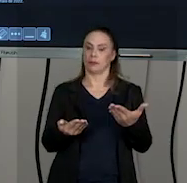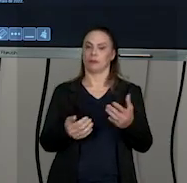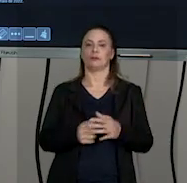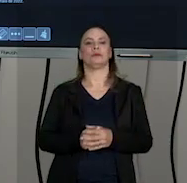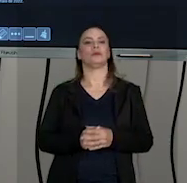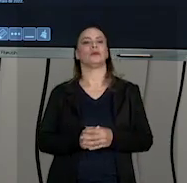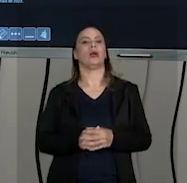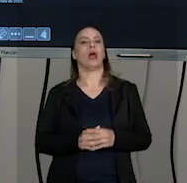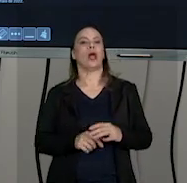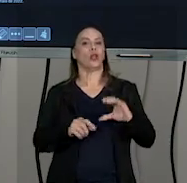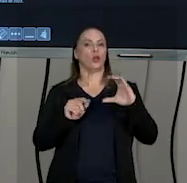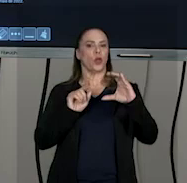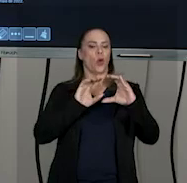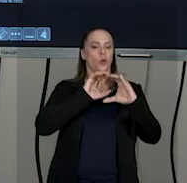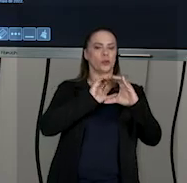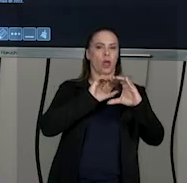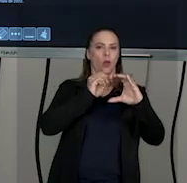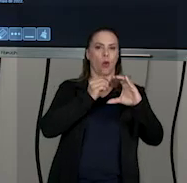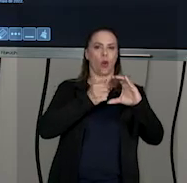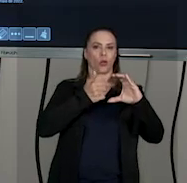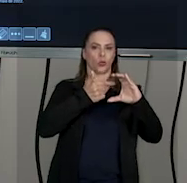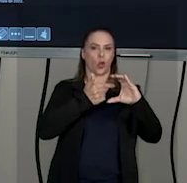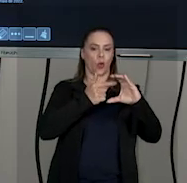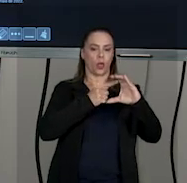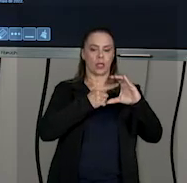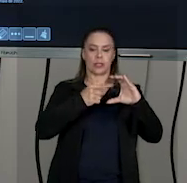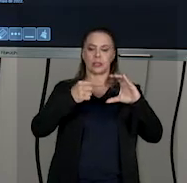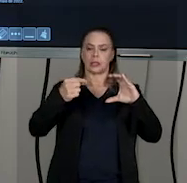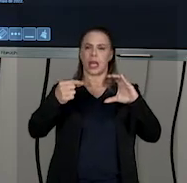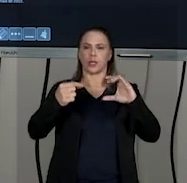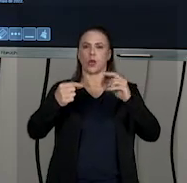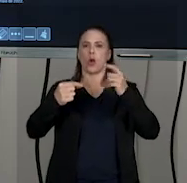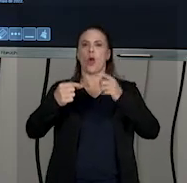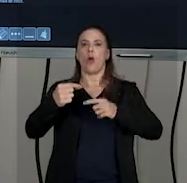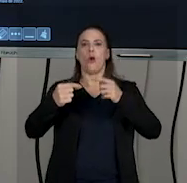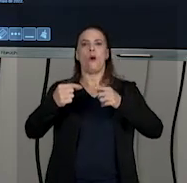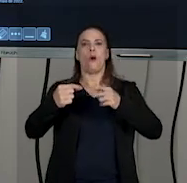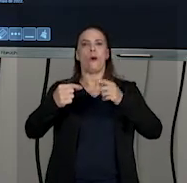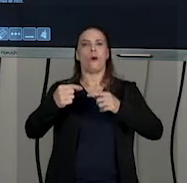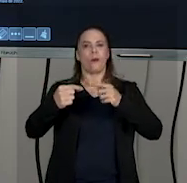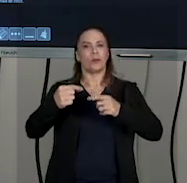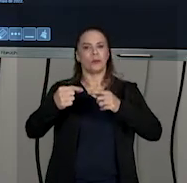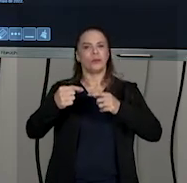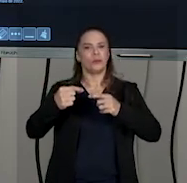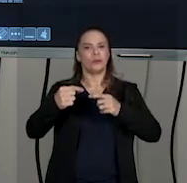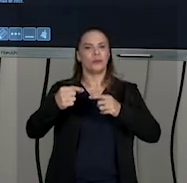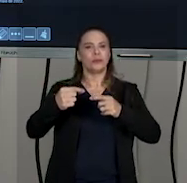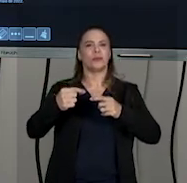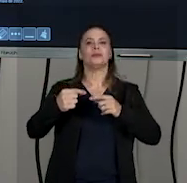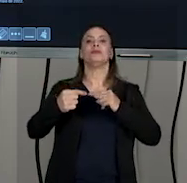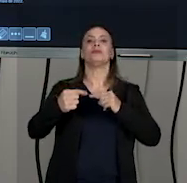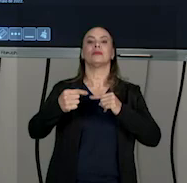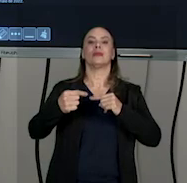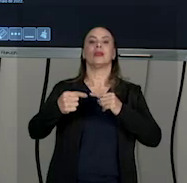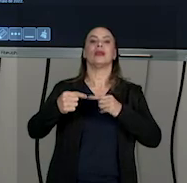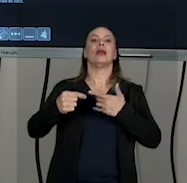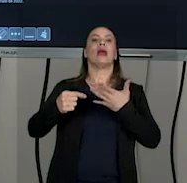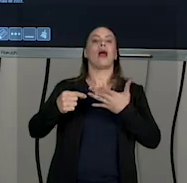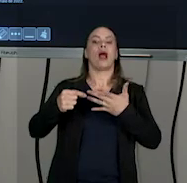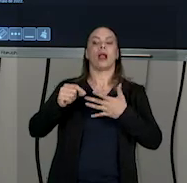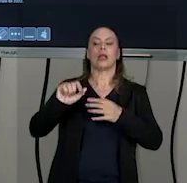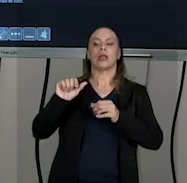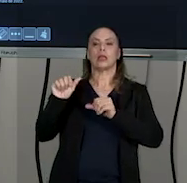de artérias, né? As artérias viraram arteríolas que deram origem aos capilares sanguíneos. Aí os capilares sanguíneos,